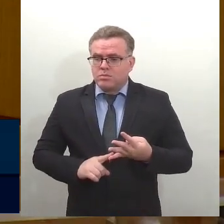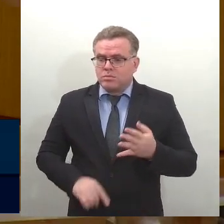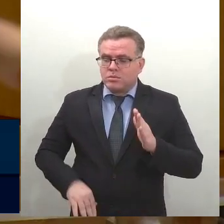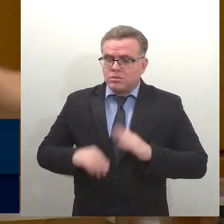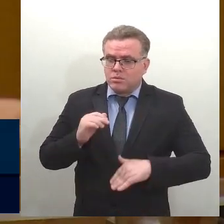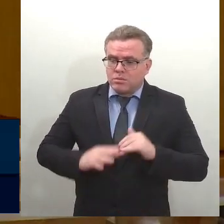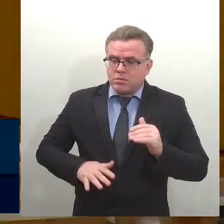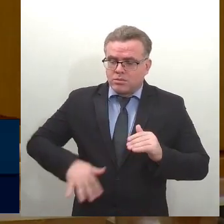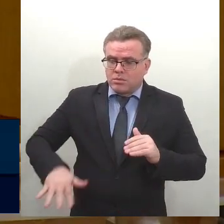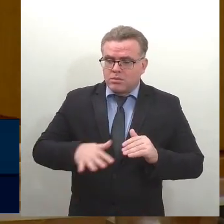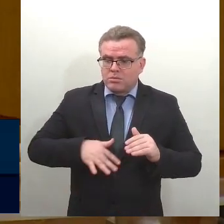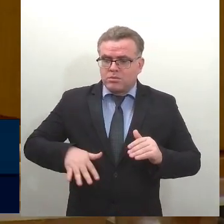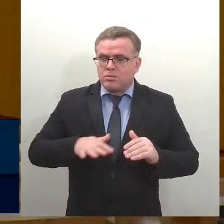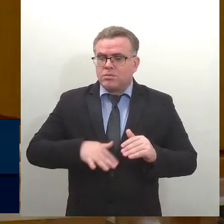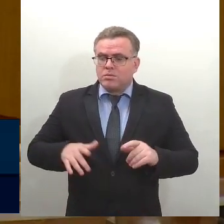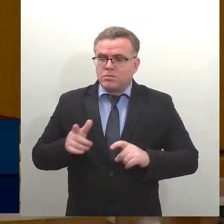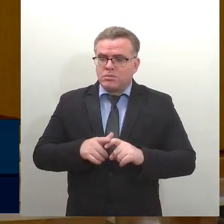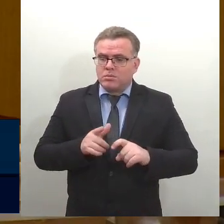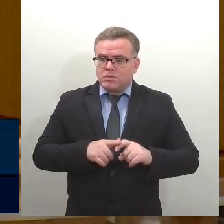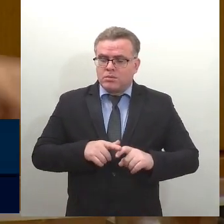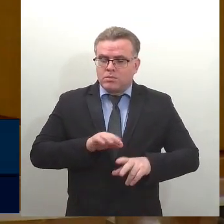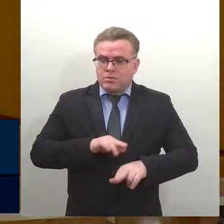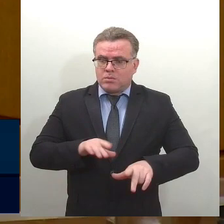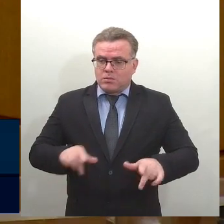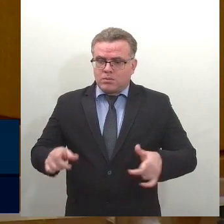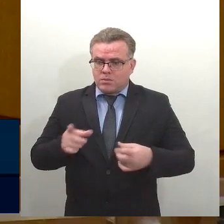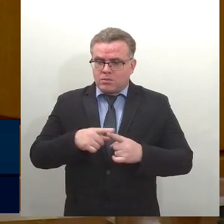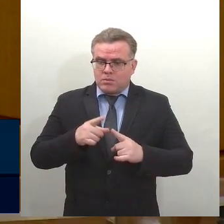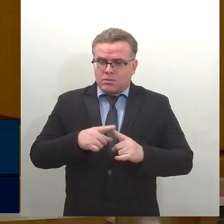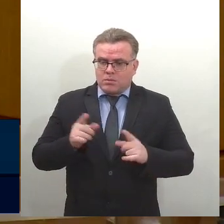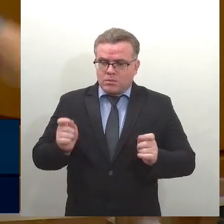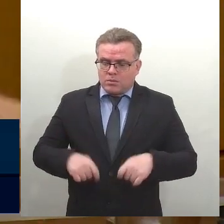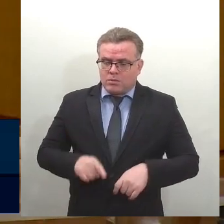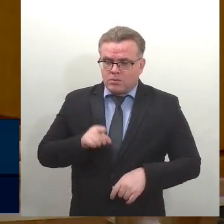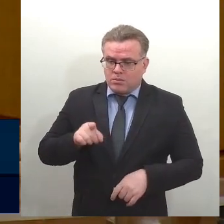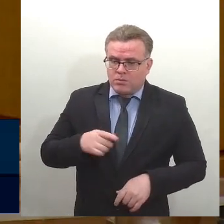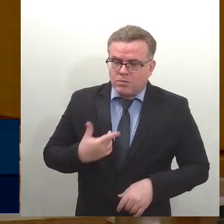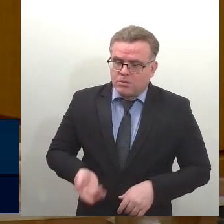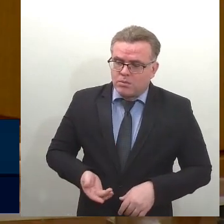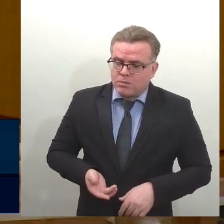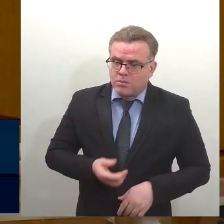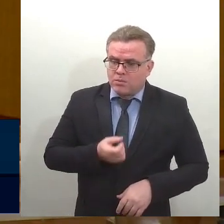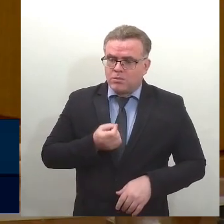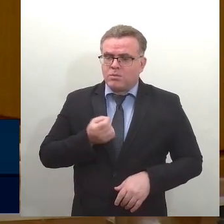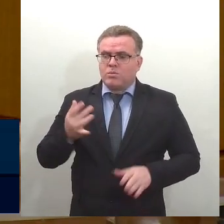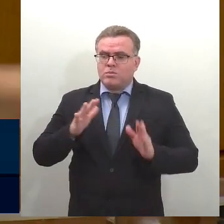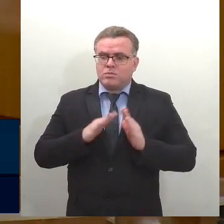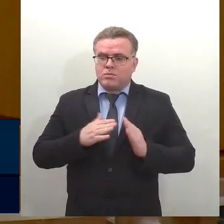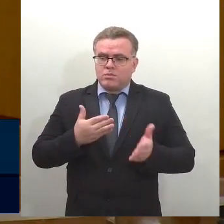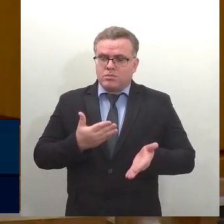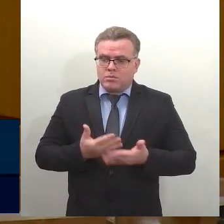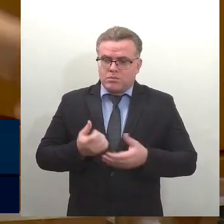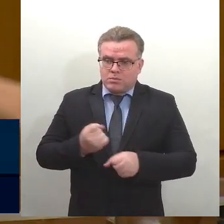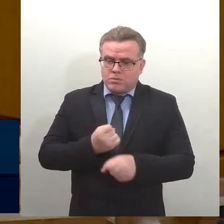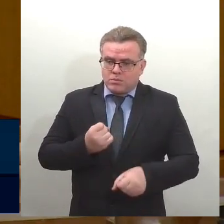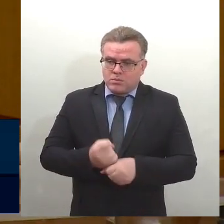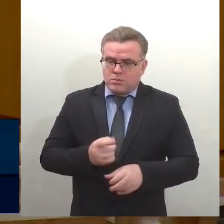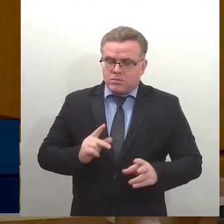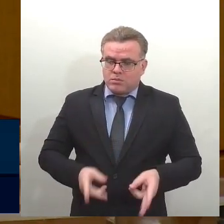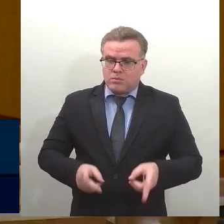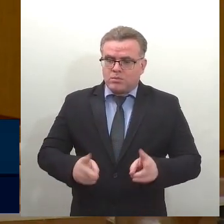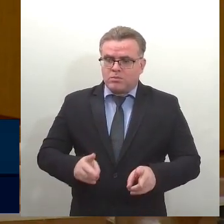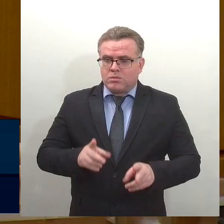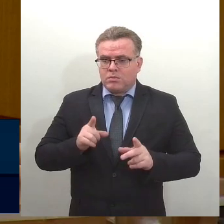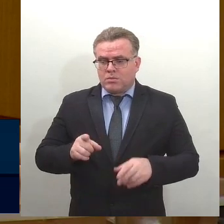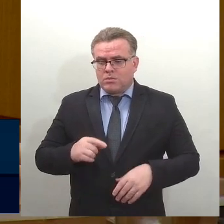feitos pela rede municipal de saúde, é o número de escolas que foram reformadas, a criação de creches,